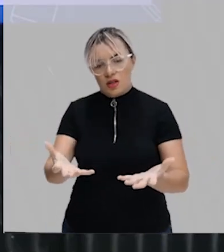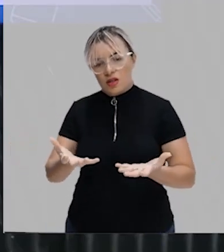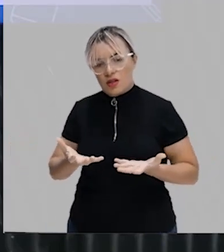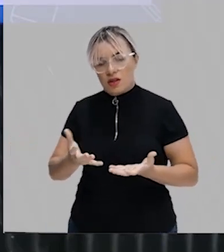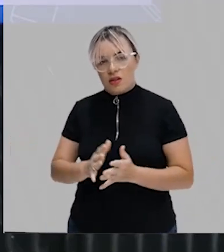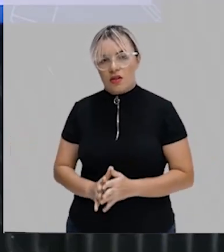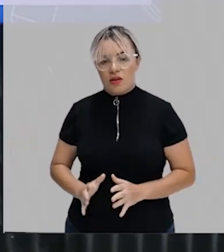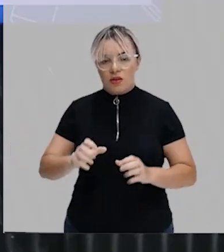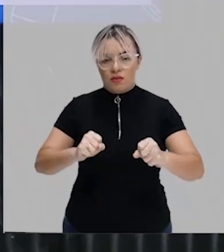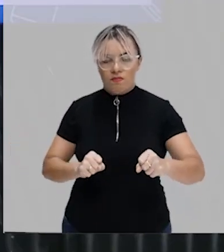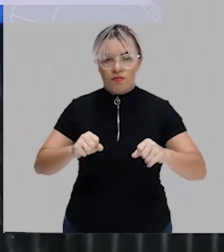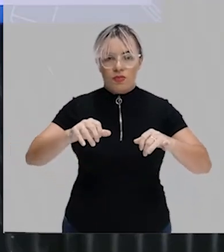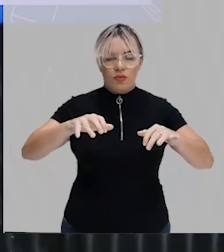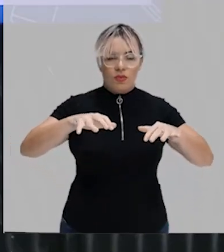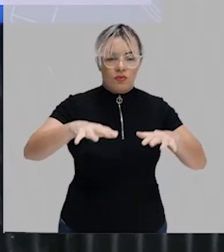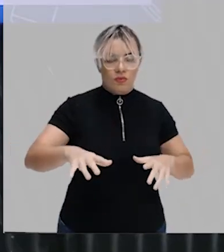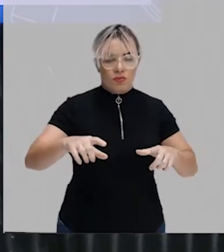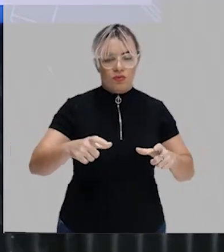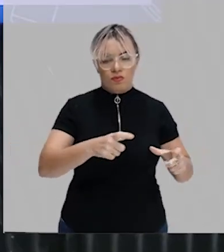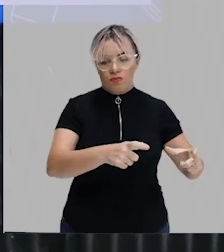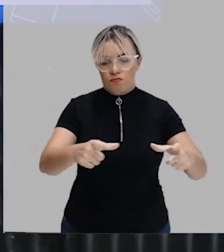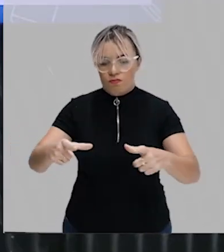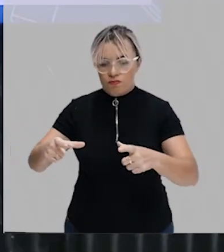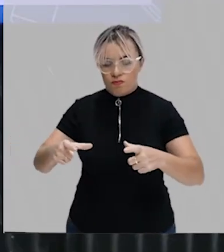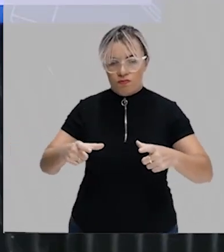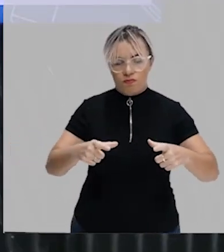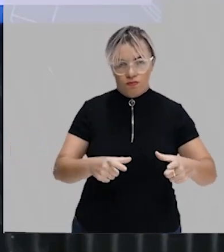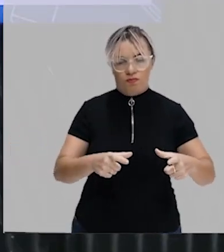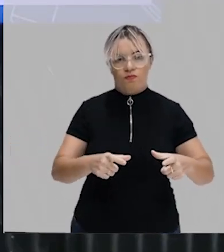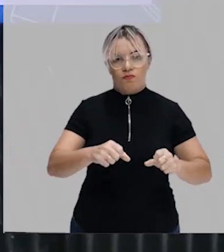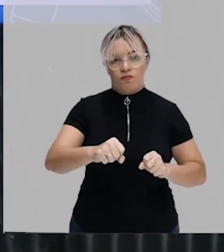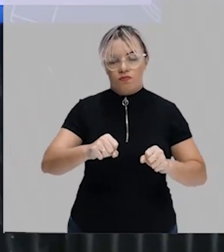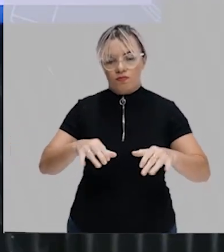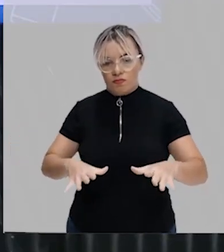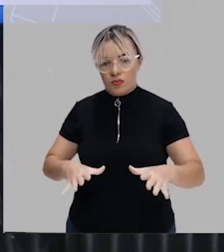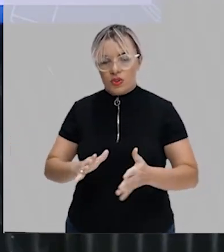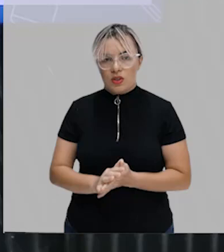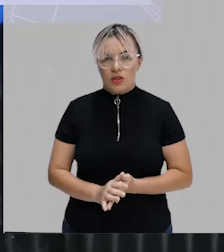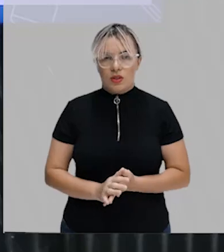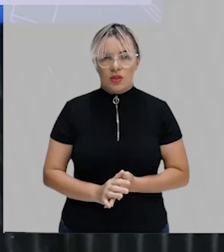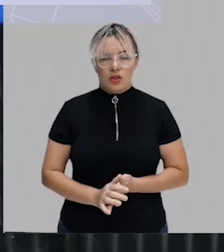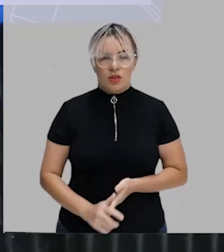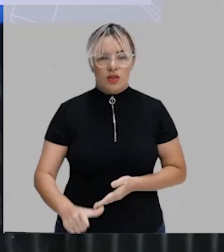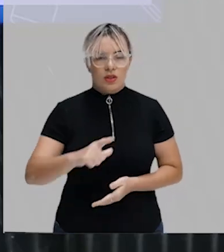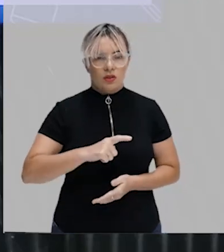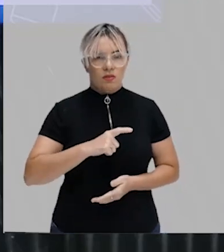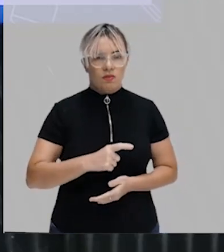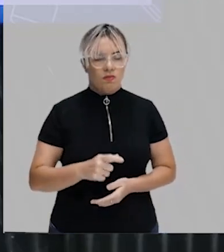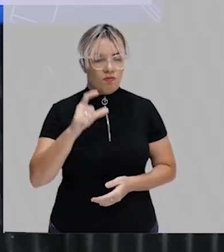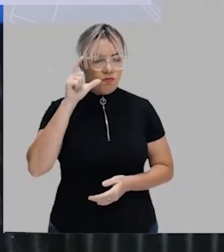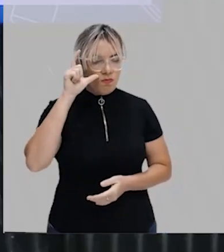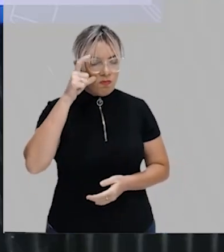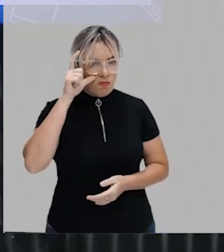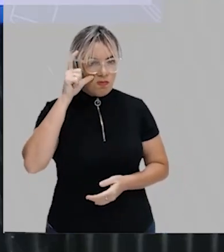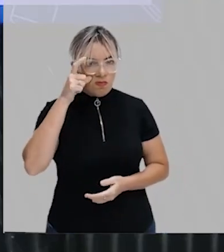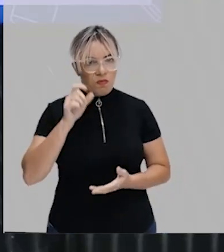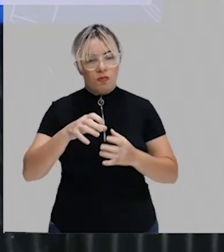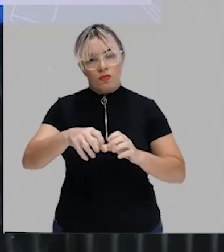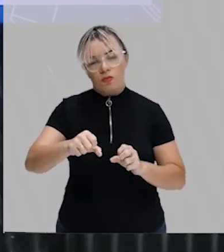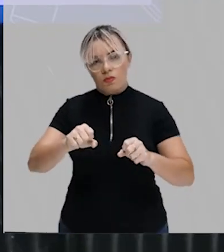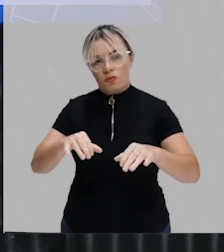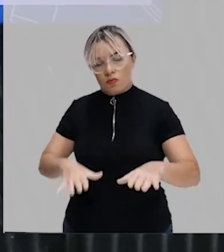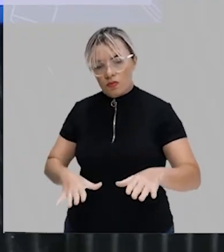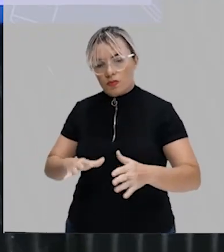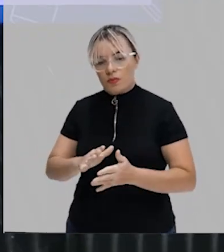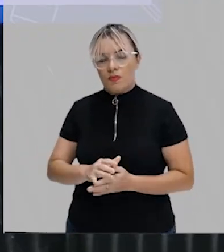ocupar, de querer colonizar, de ter um interesse por uma ocupação, por